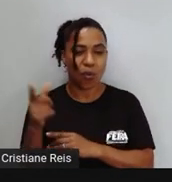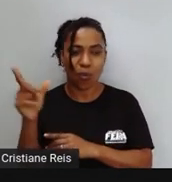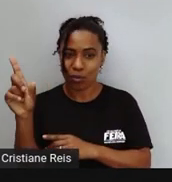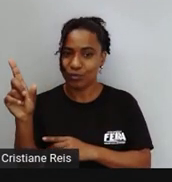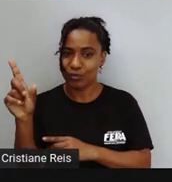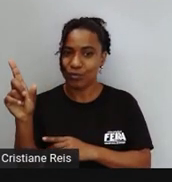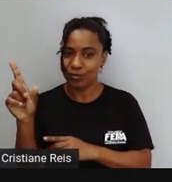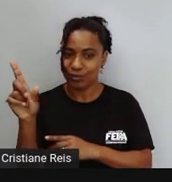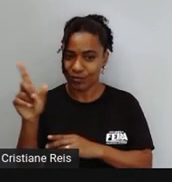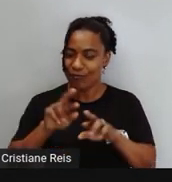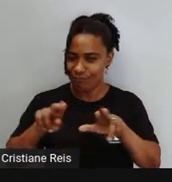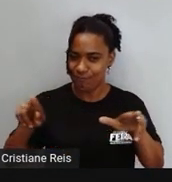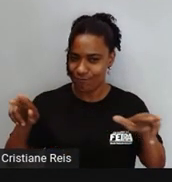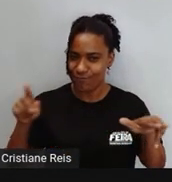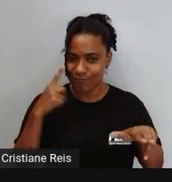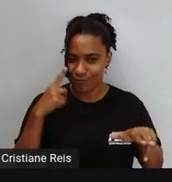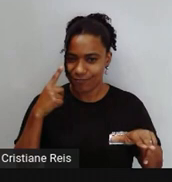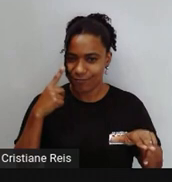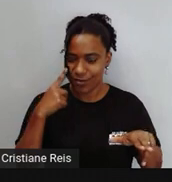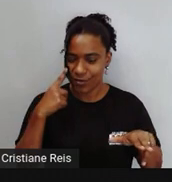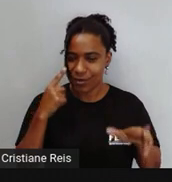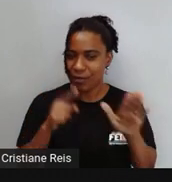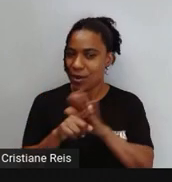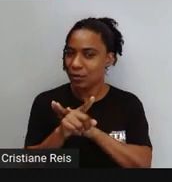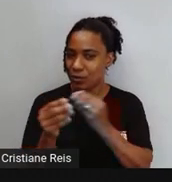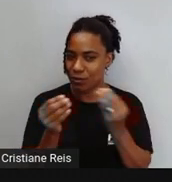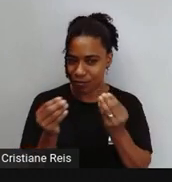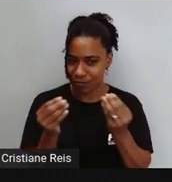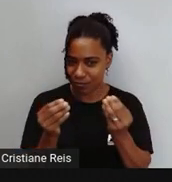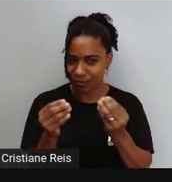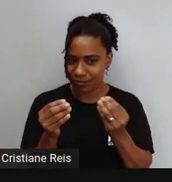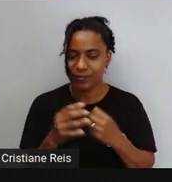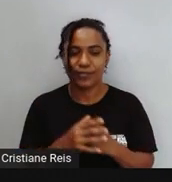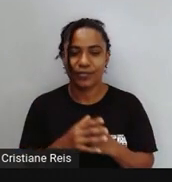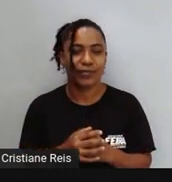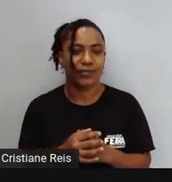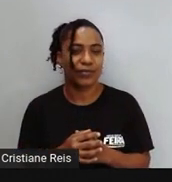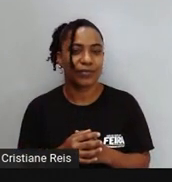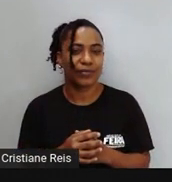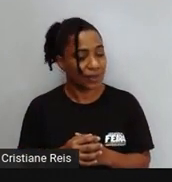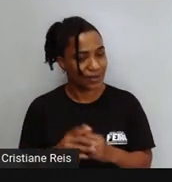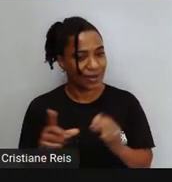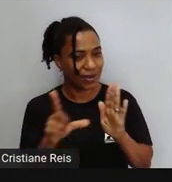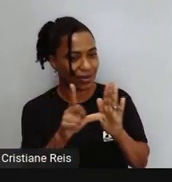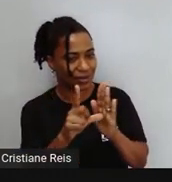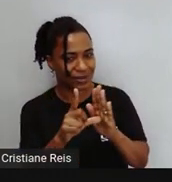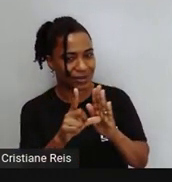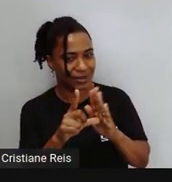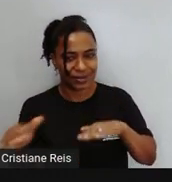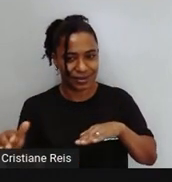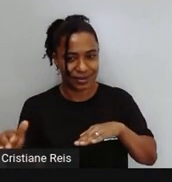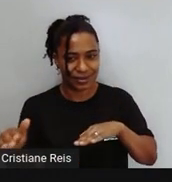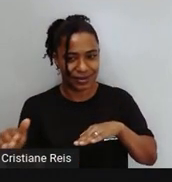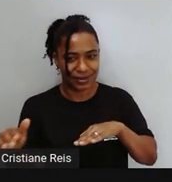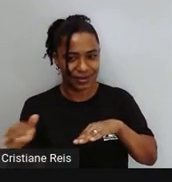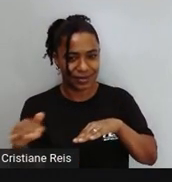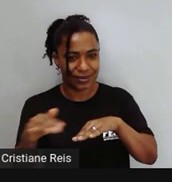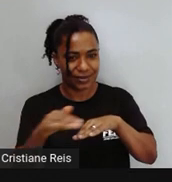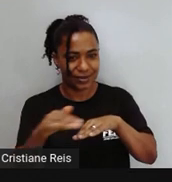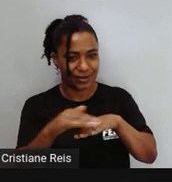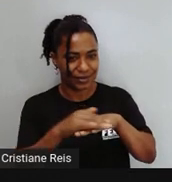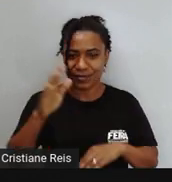no plural. Observe que nesta loja nós temos shoe sale. Então, sapato em